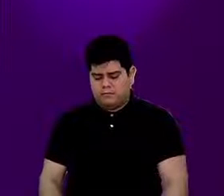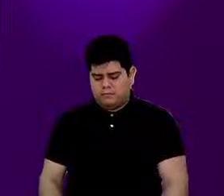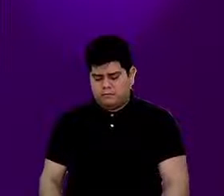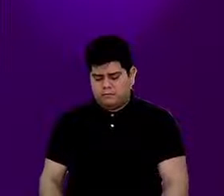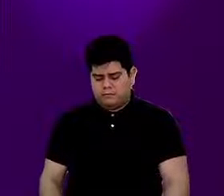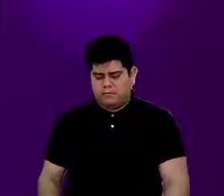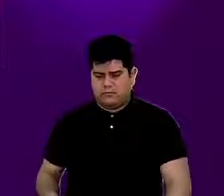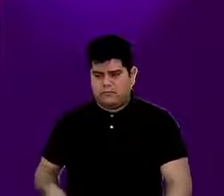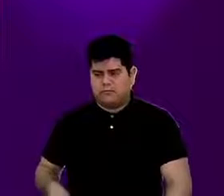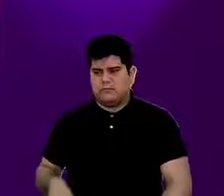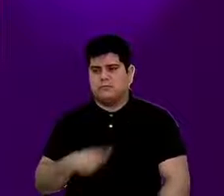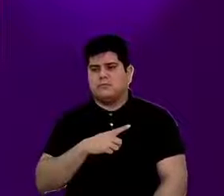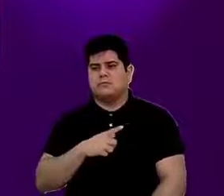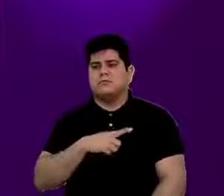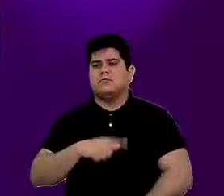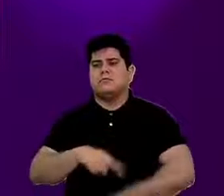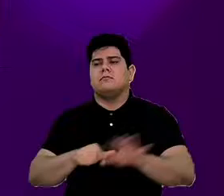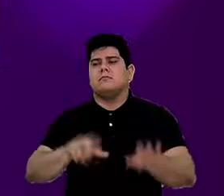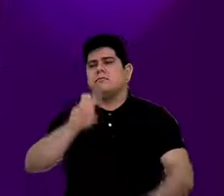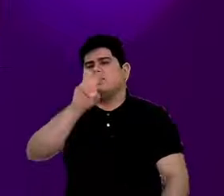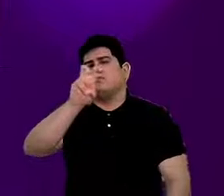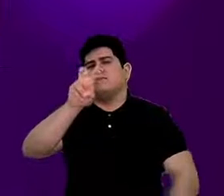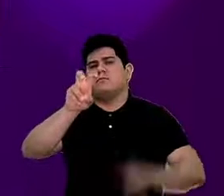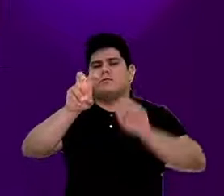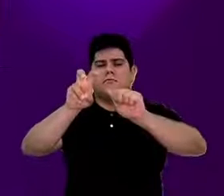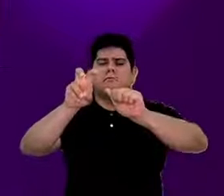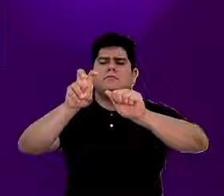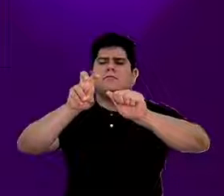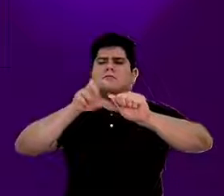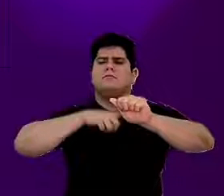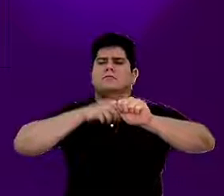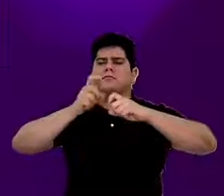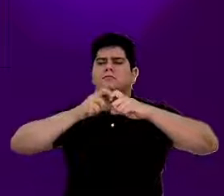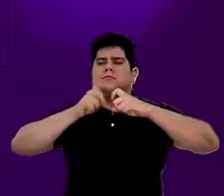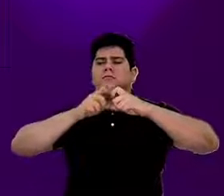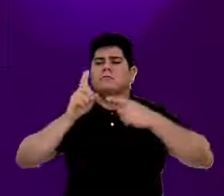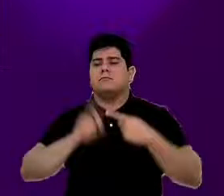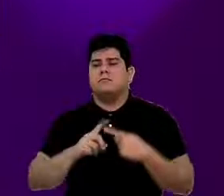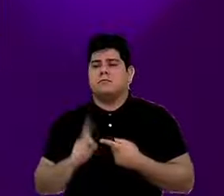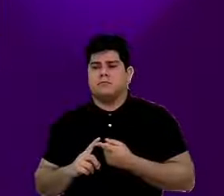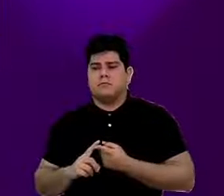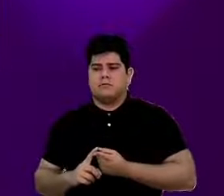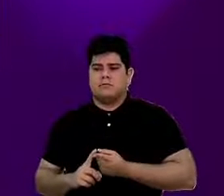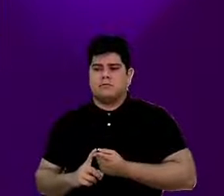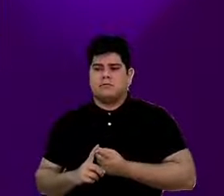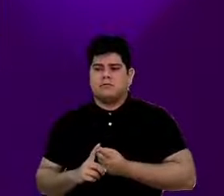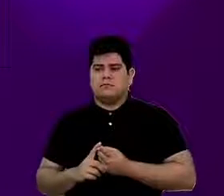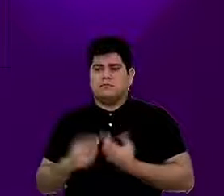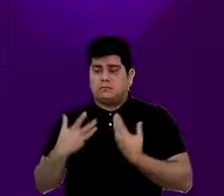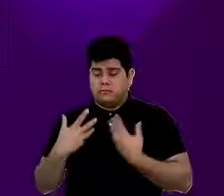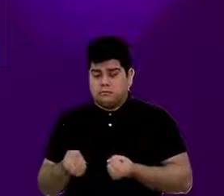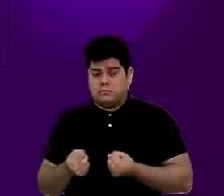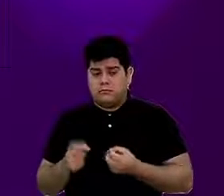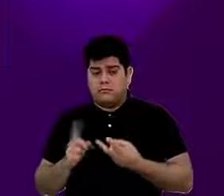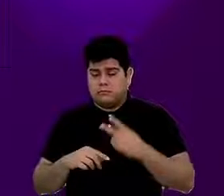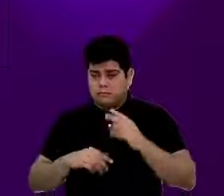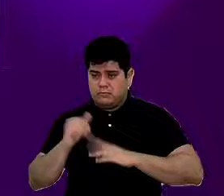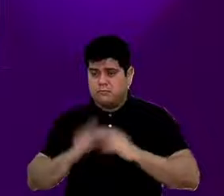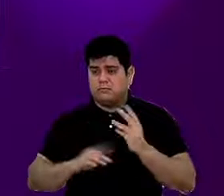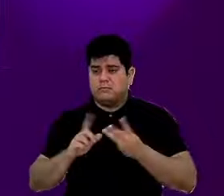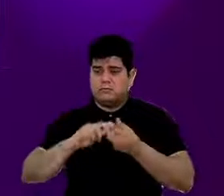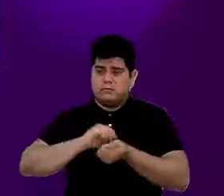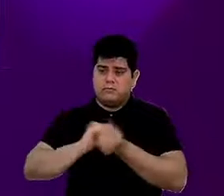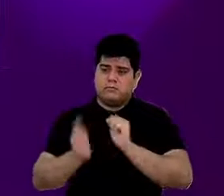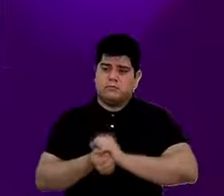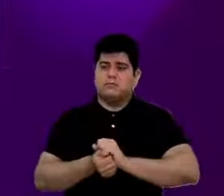A's também, dos americanos. O médico, o profissional de saúde tem que ser disponível, capaz,